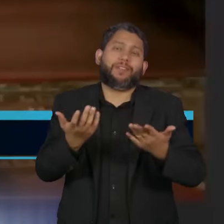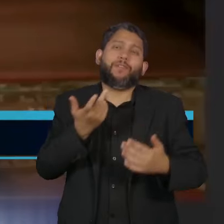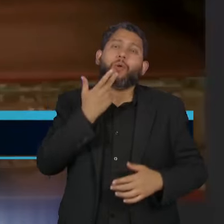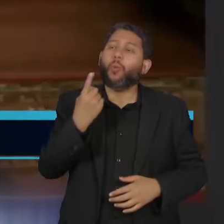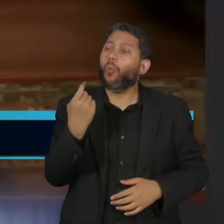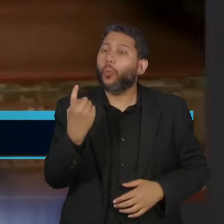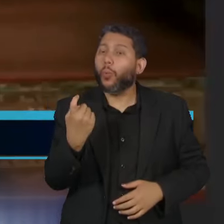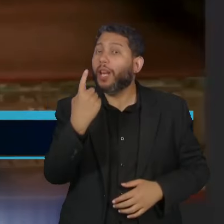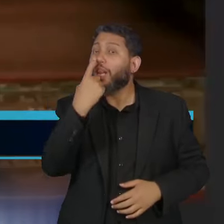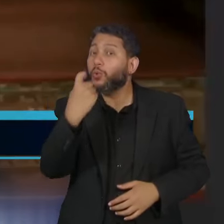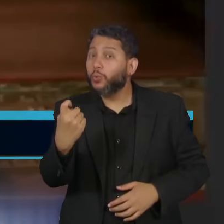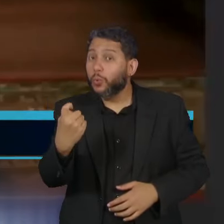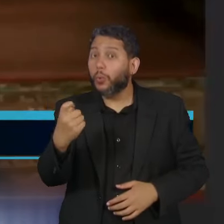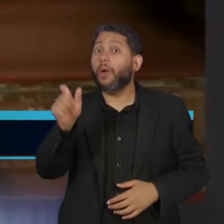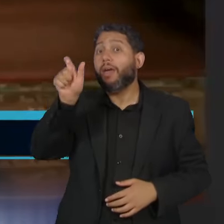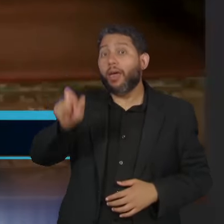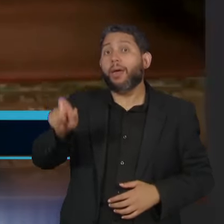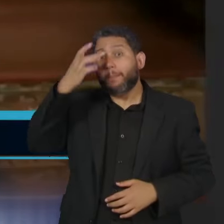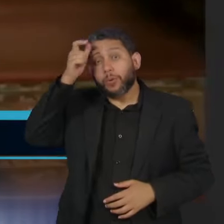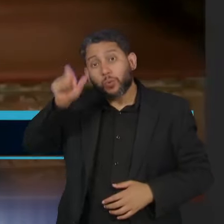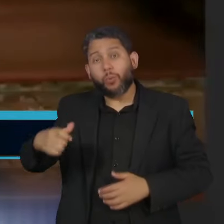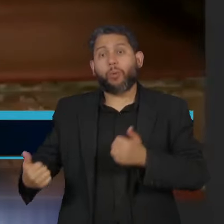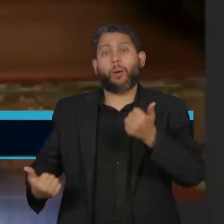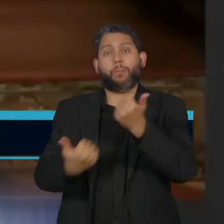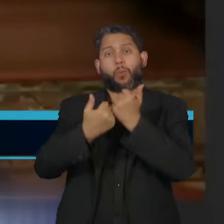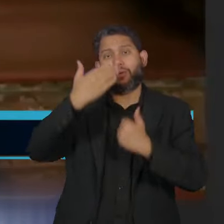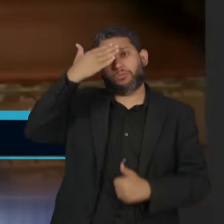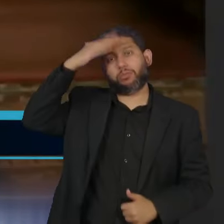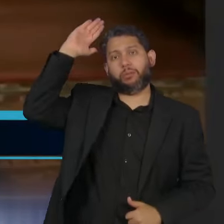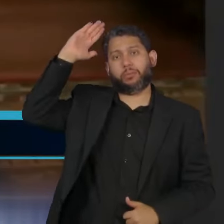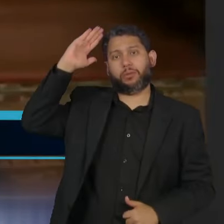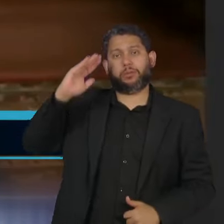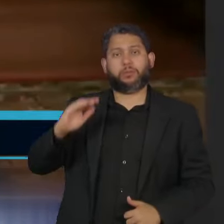único lixo por aí são os apoiadores de Trump.